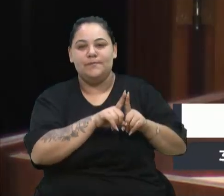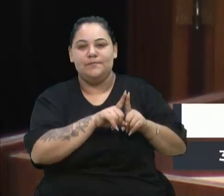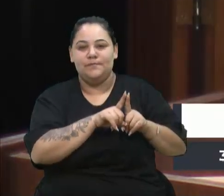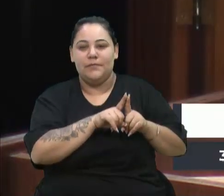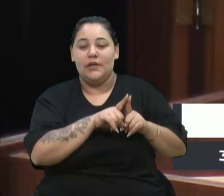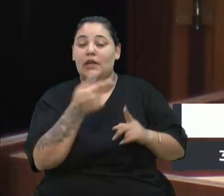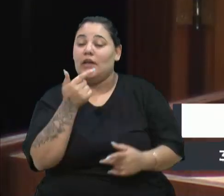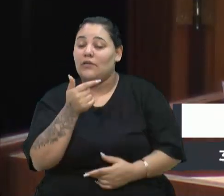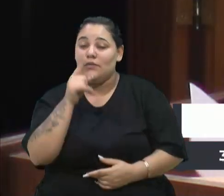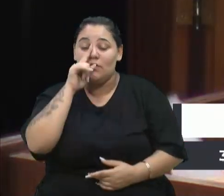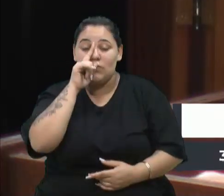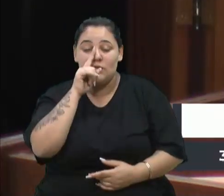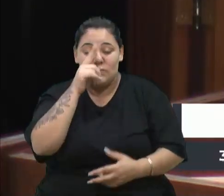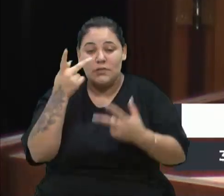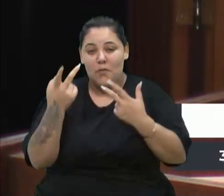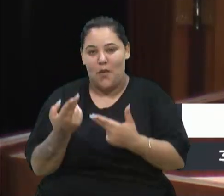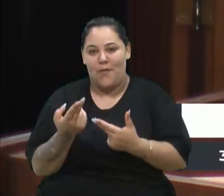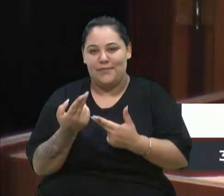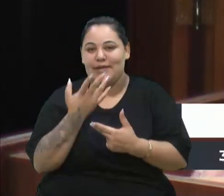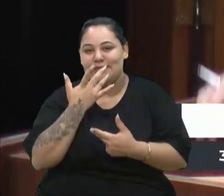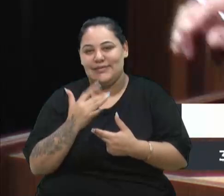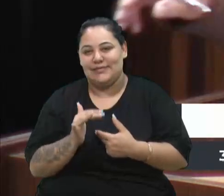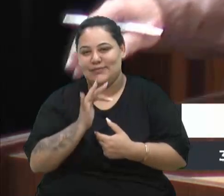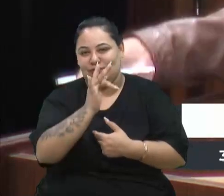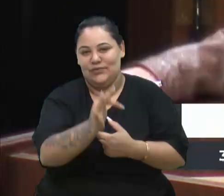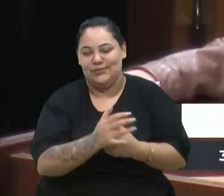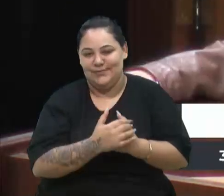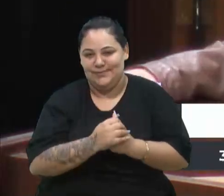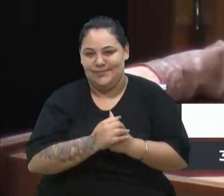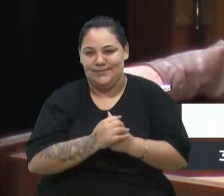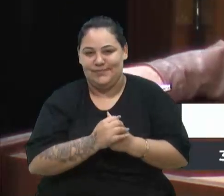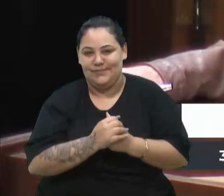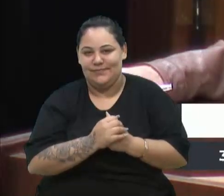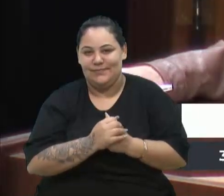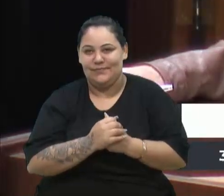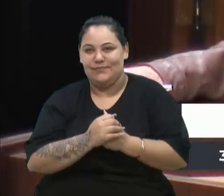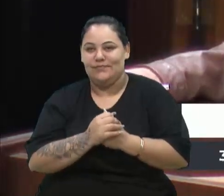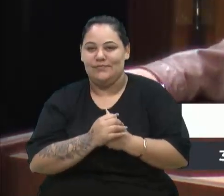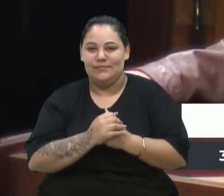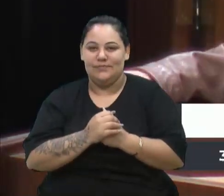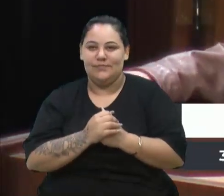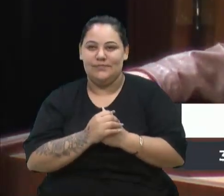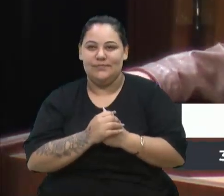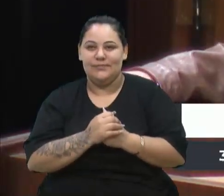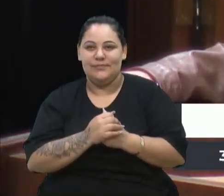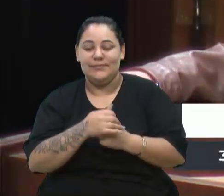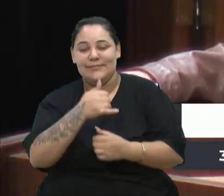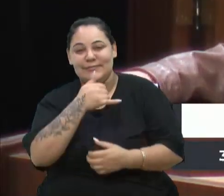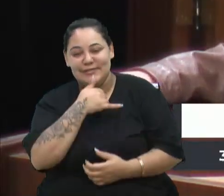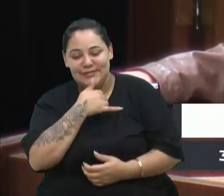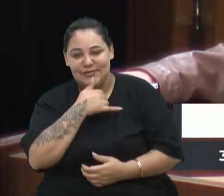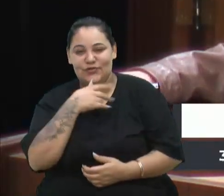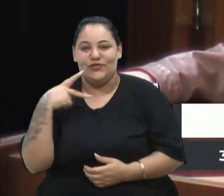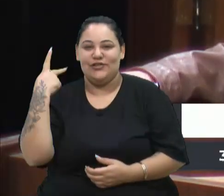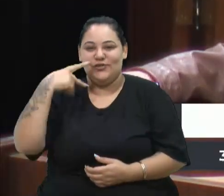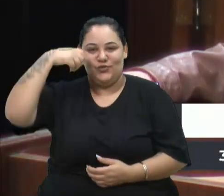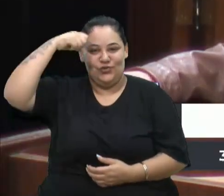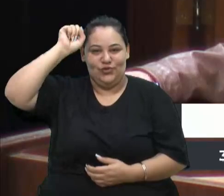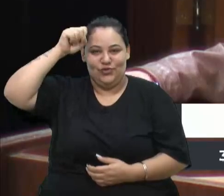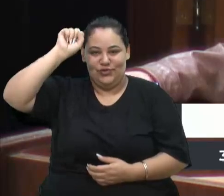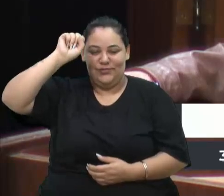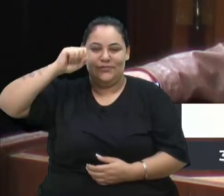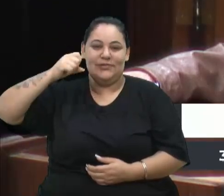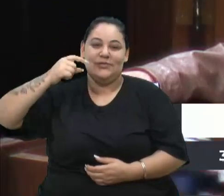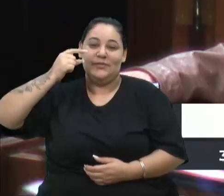os mesmos riscos. É nesse sentido, pena que o vereador Xuxa não está presente, que